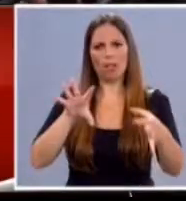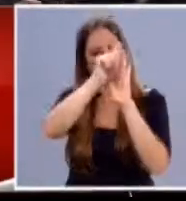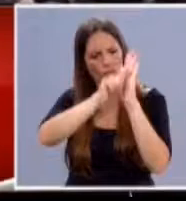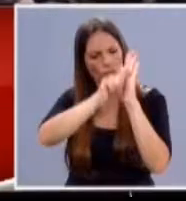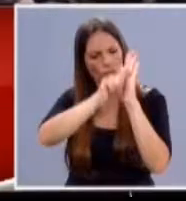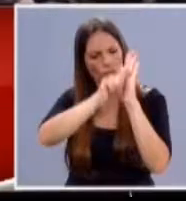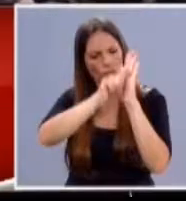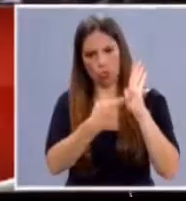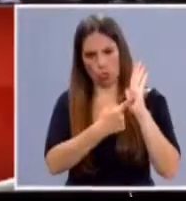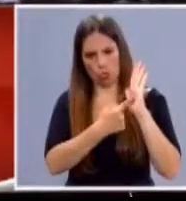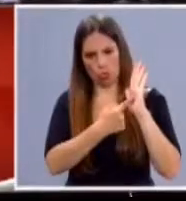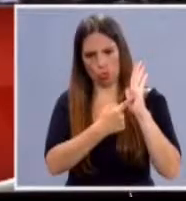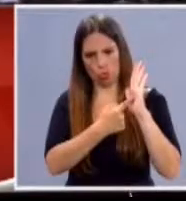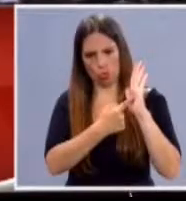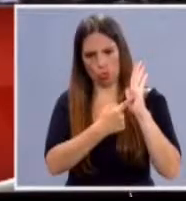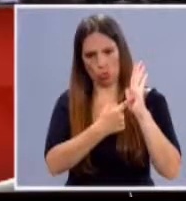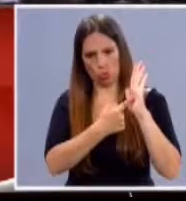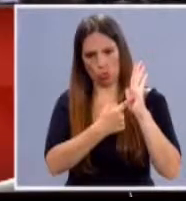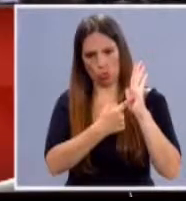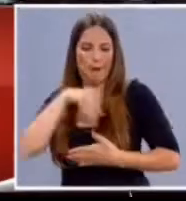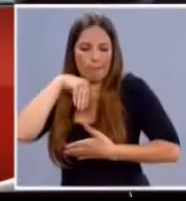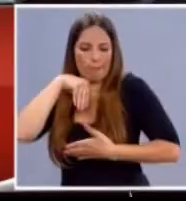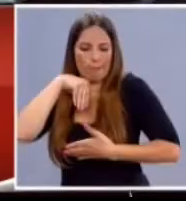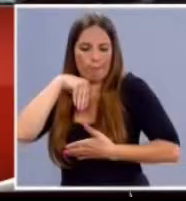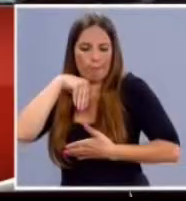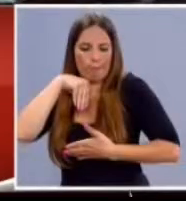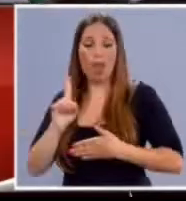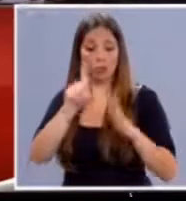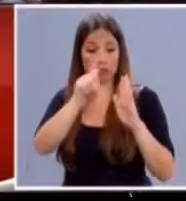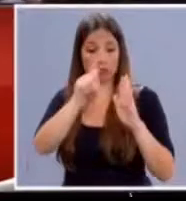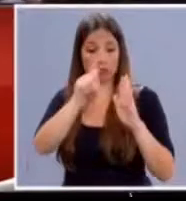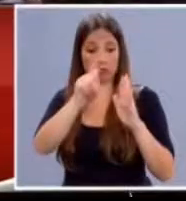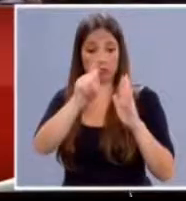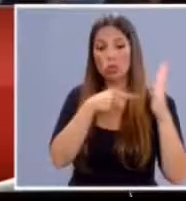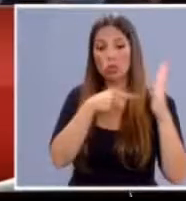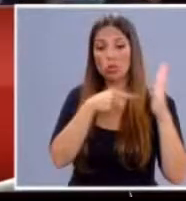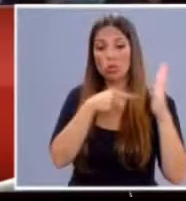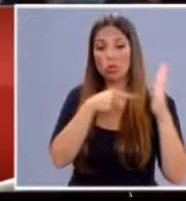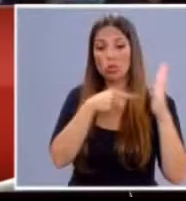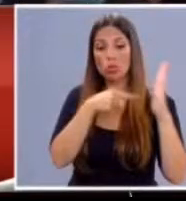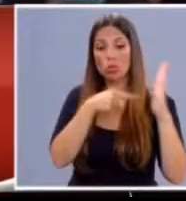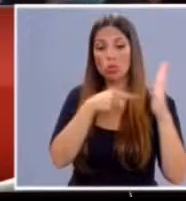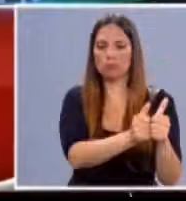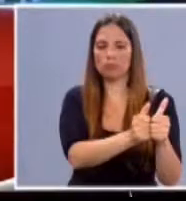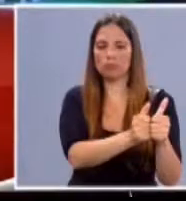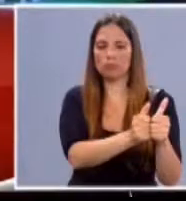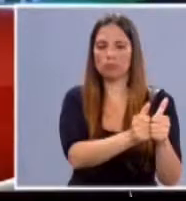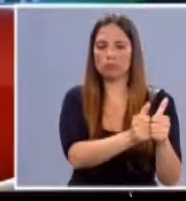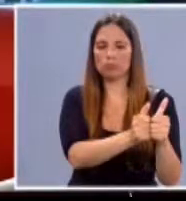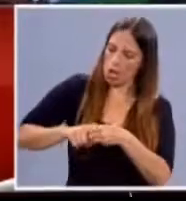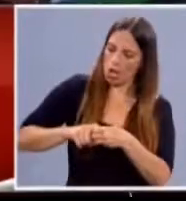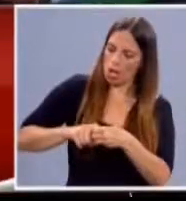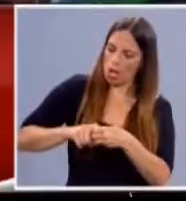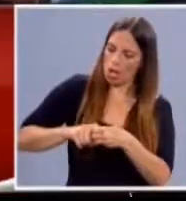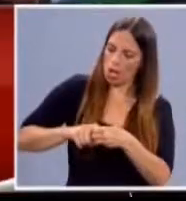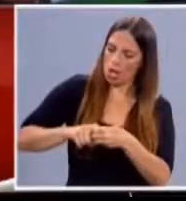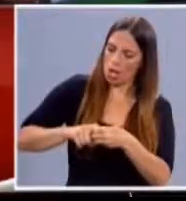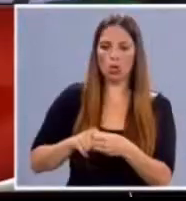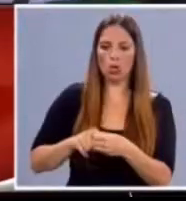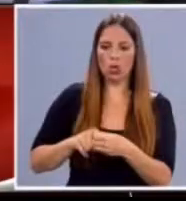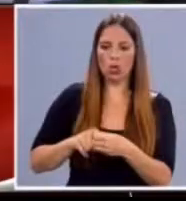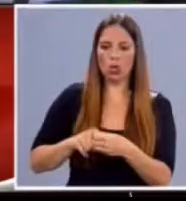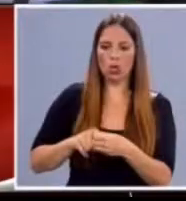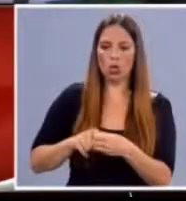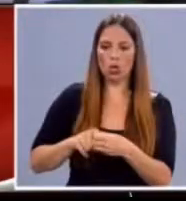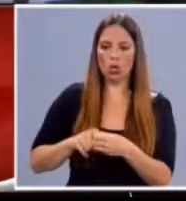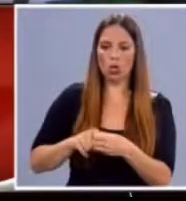qualquer intenção nossa, invenção nossa, não, cumprir as ordens dos sócios. Disseram, está aqui, queremos este caminho, façam favor de o